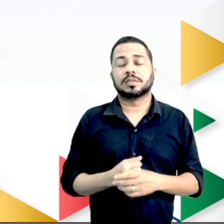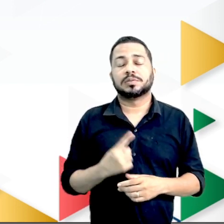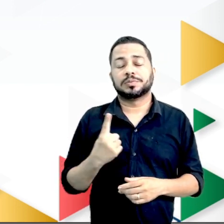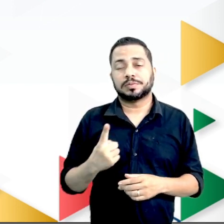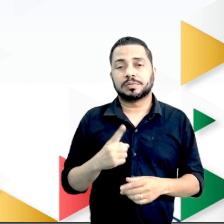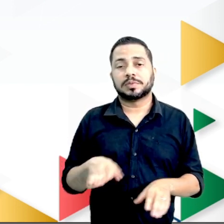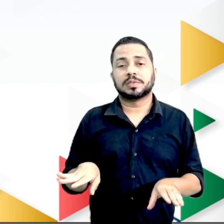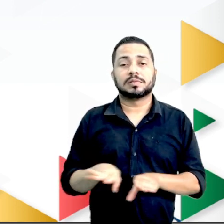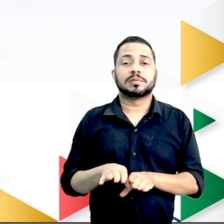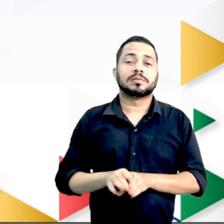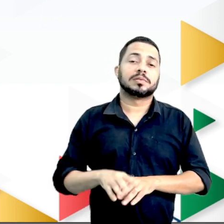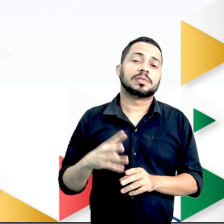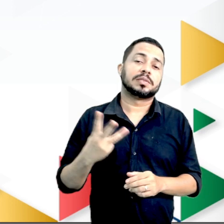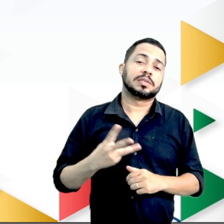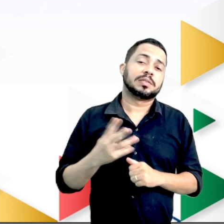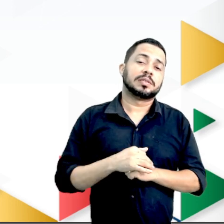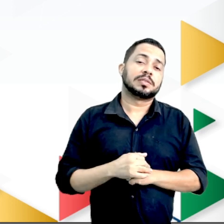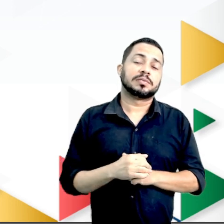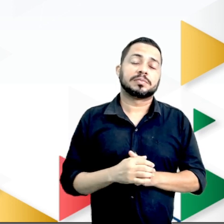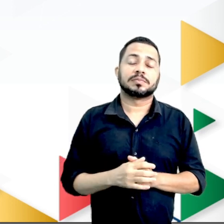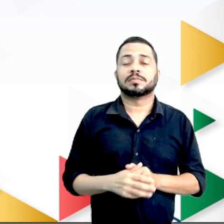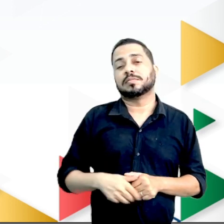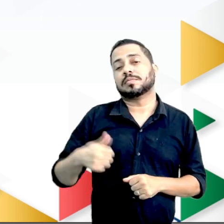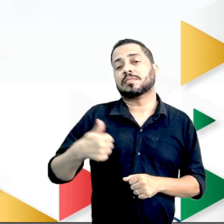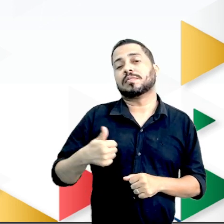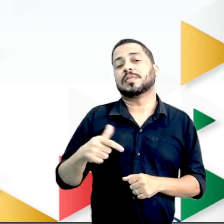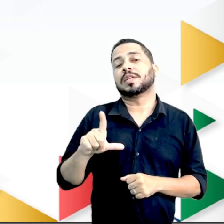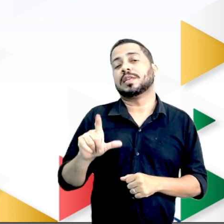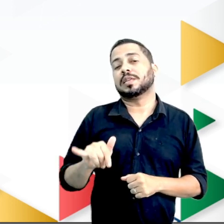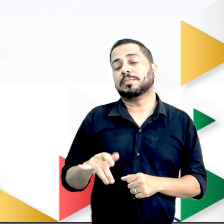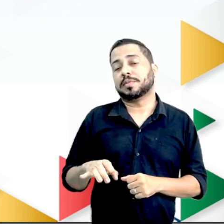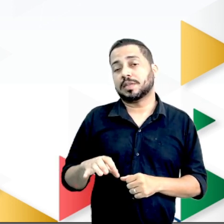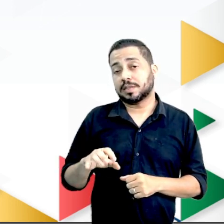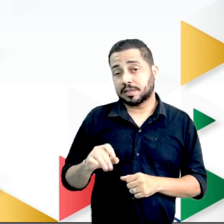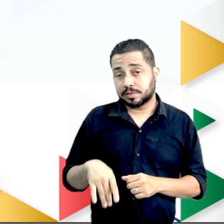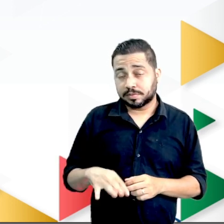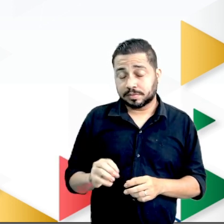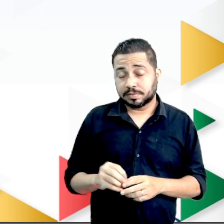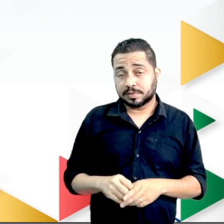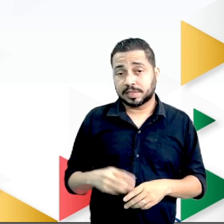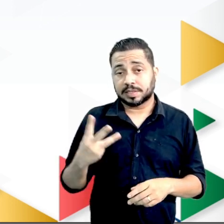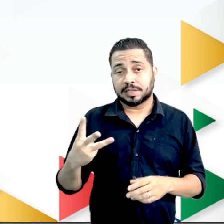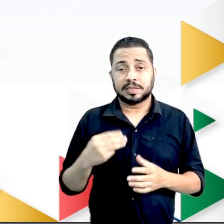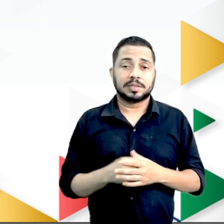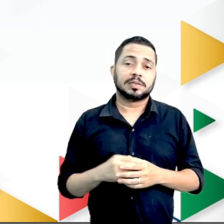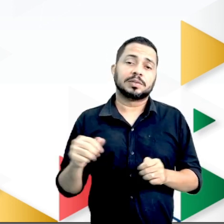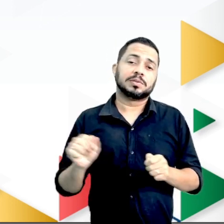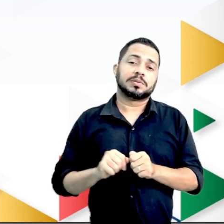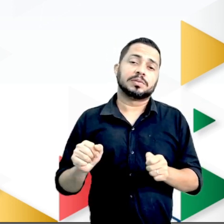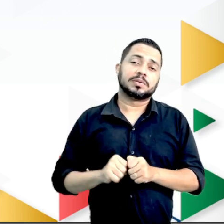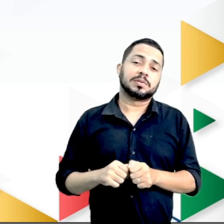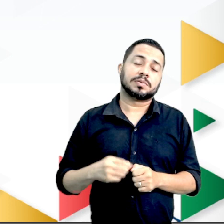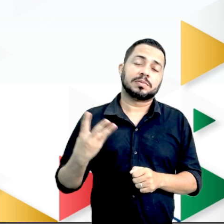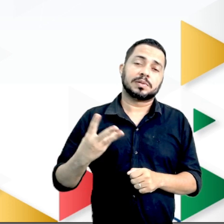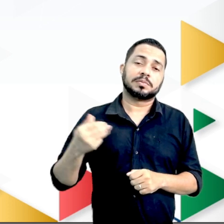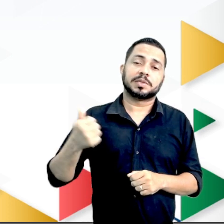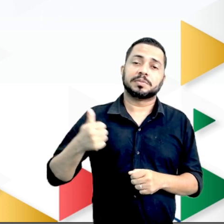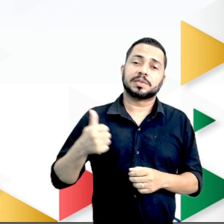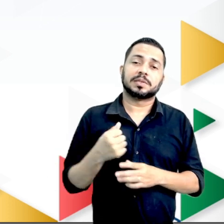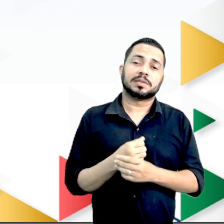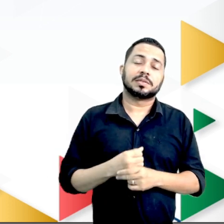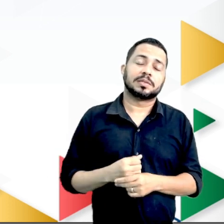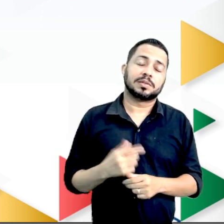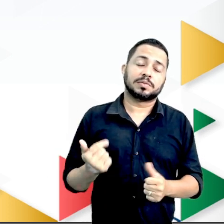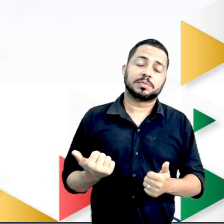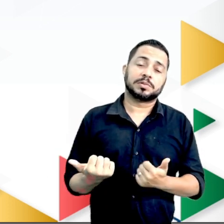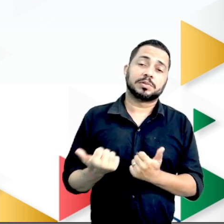A1 igual a 3. Ele está dizendo, o primeiro elemento dessa sequência vale 3. Construa os 4 primeiros termos. Então, vamos